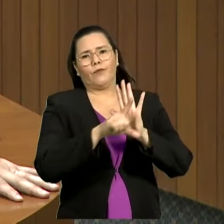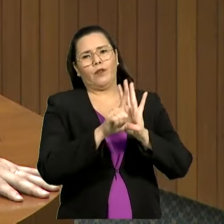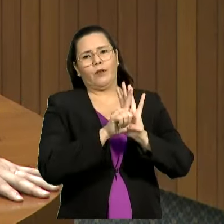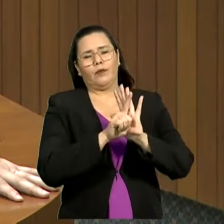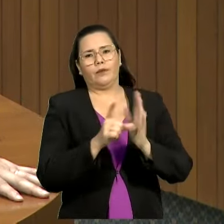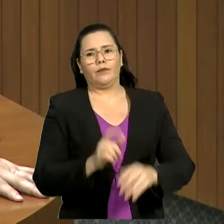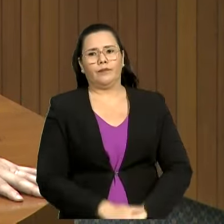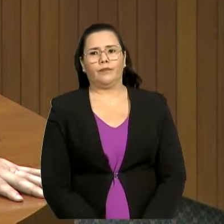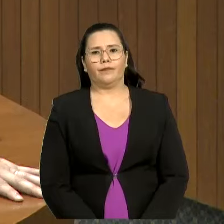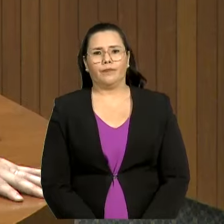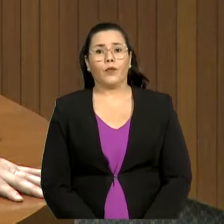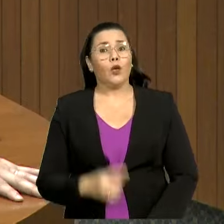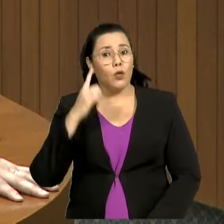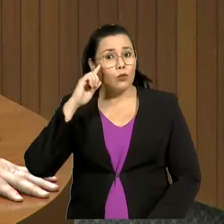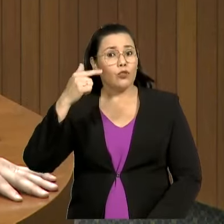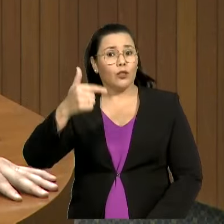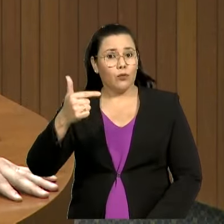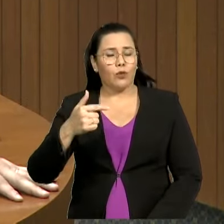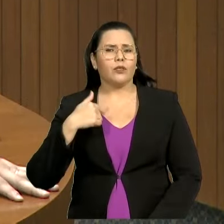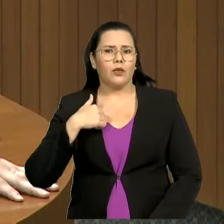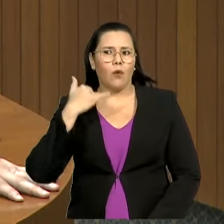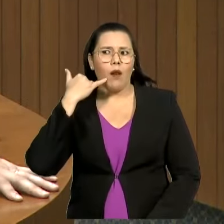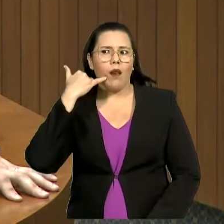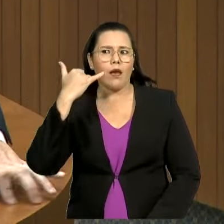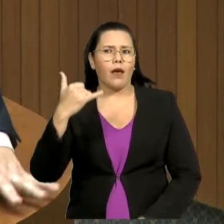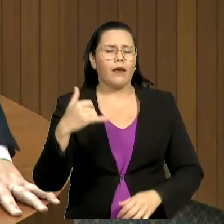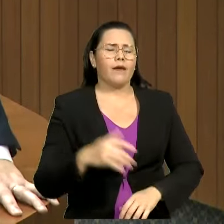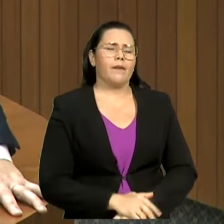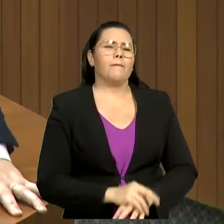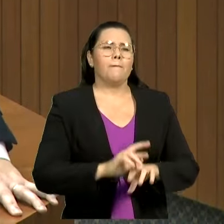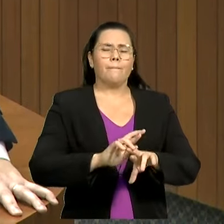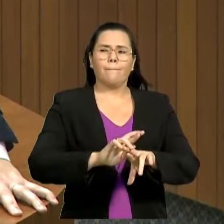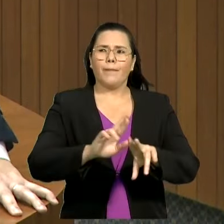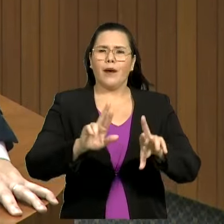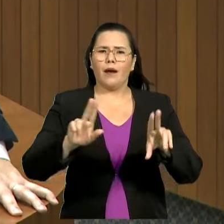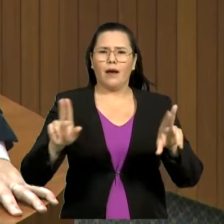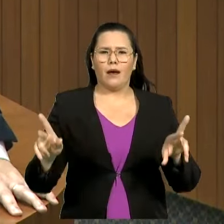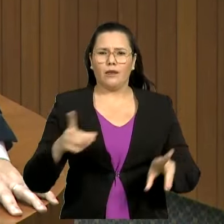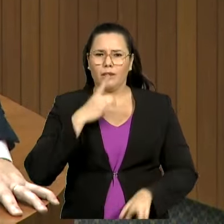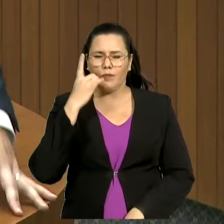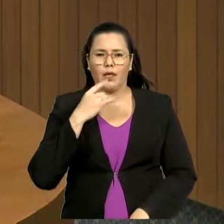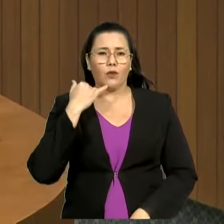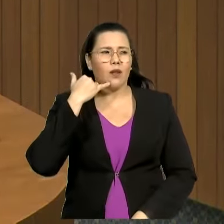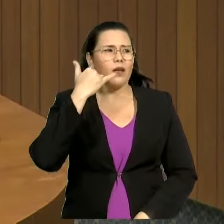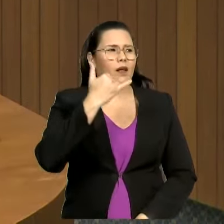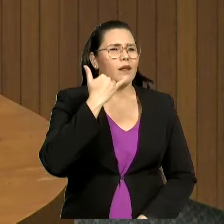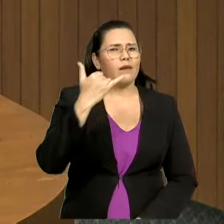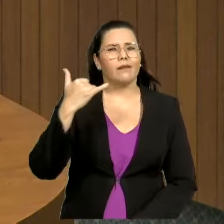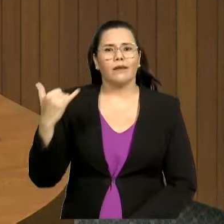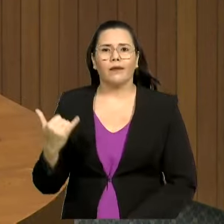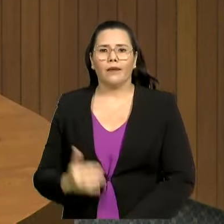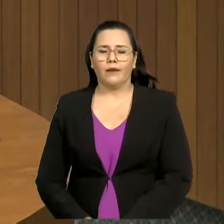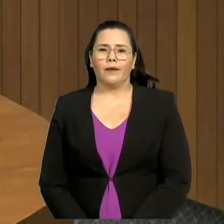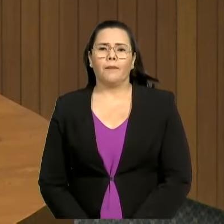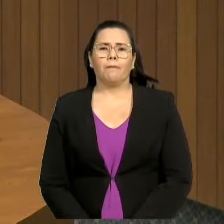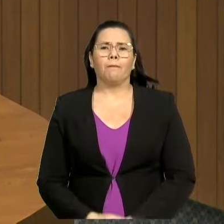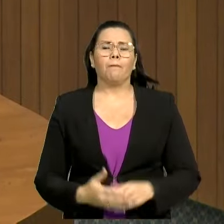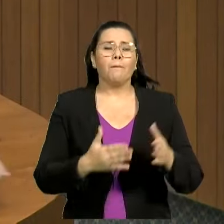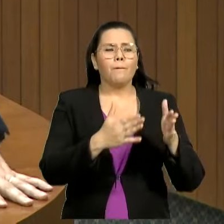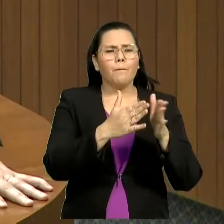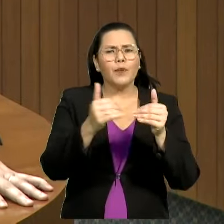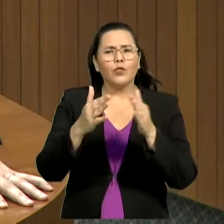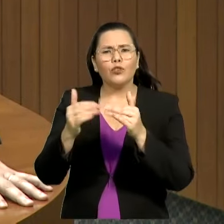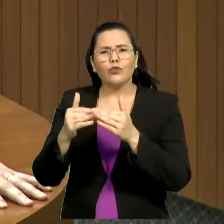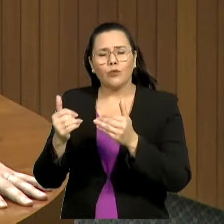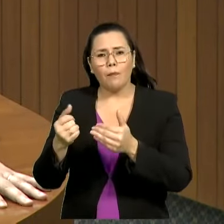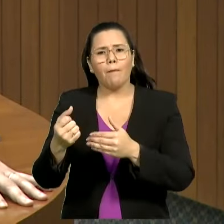dia, liguei para vários colegas deputados e deputadas aqui desta casa, pedindo que se ombreassem nessa